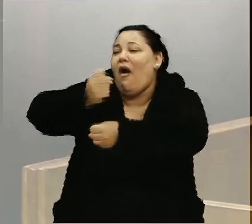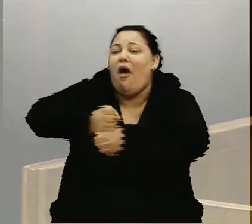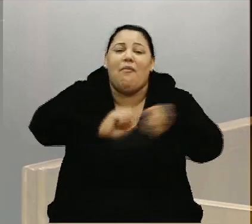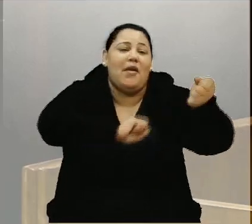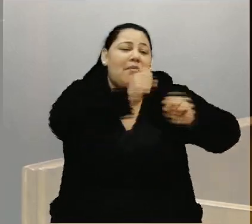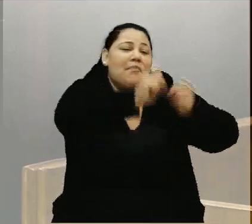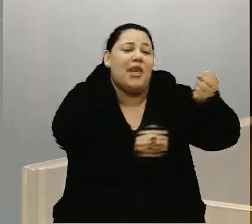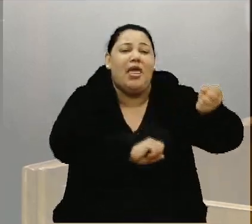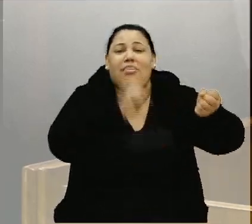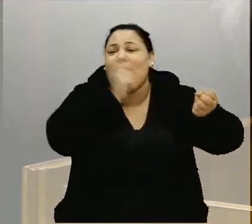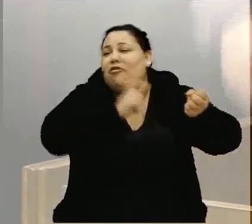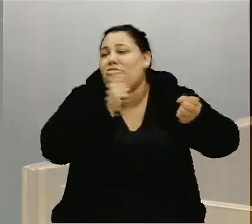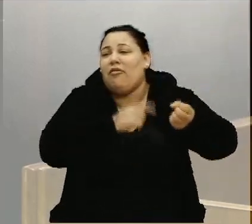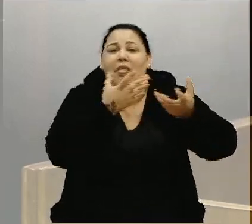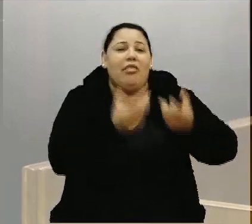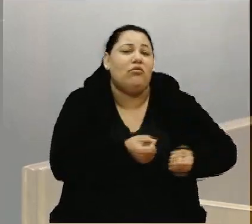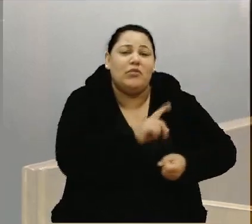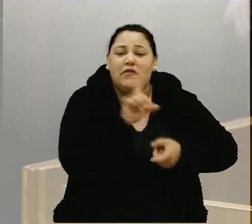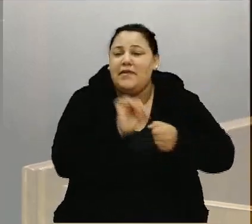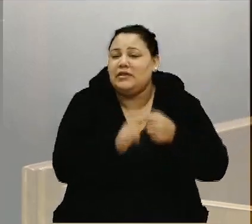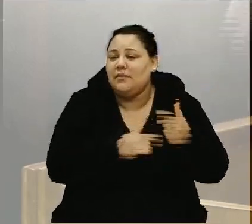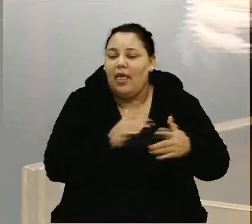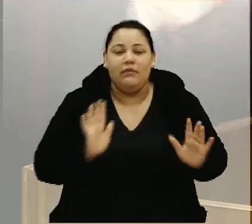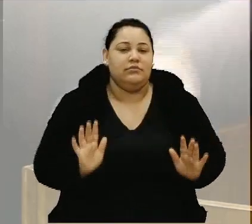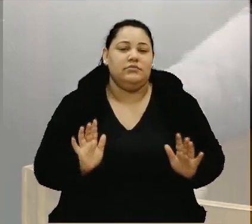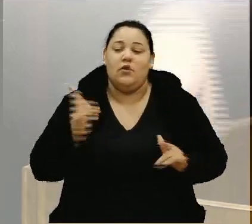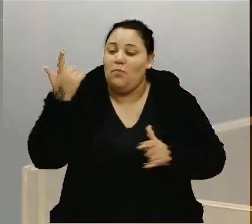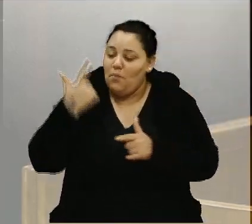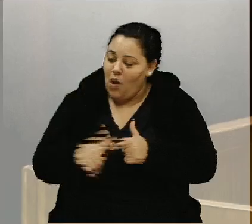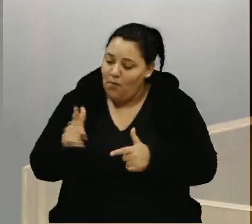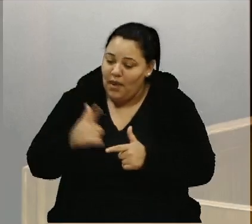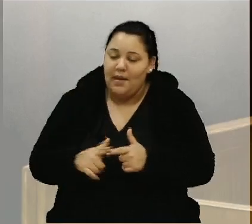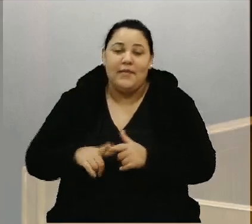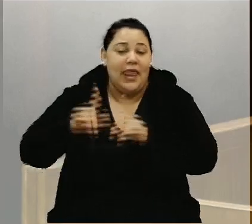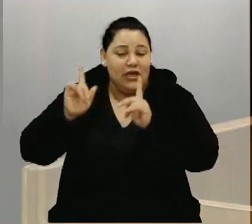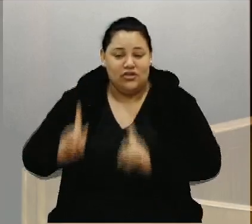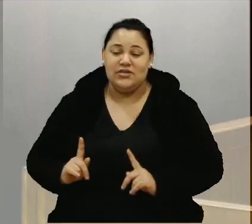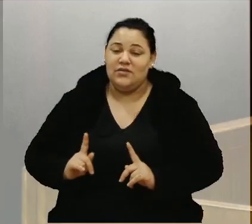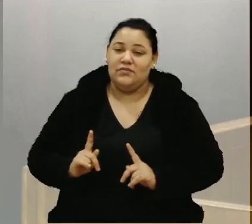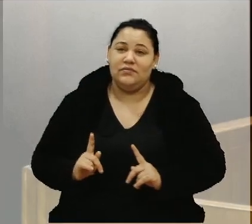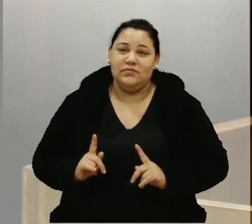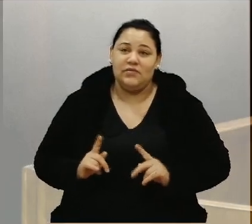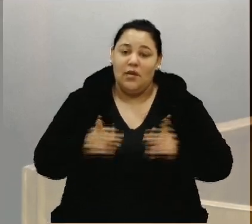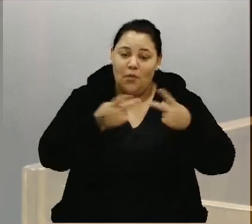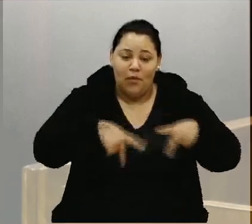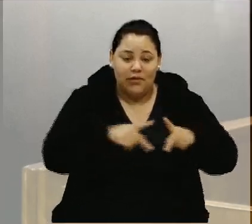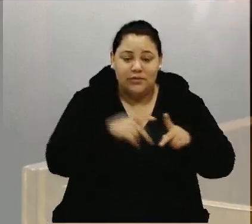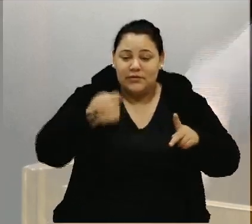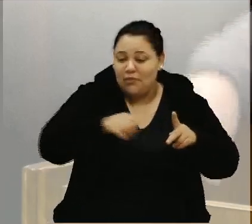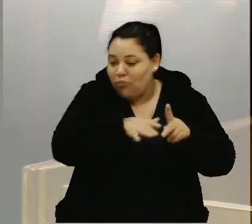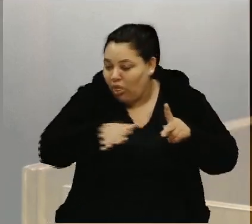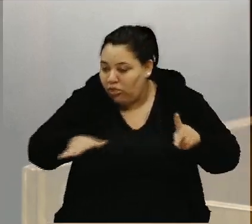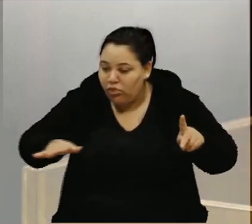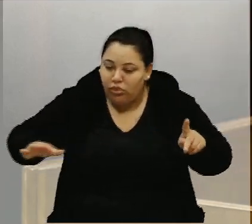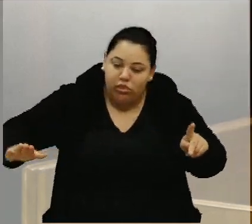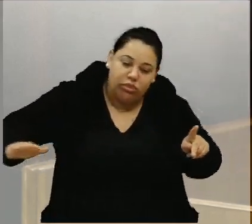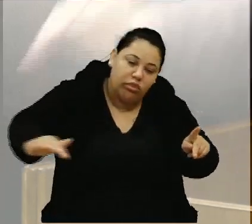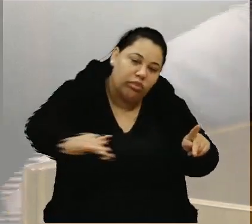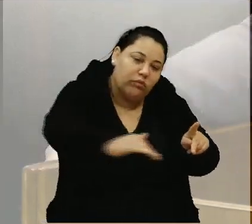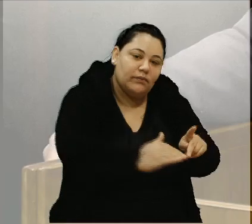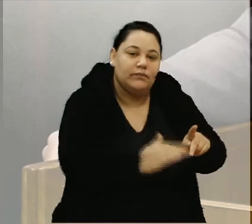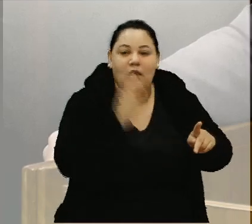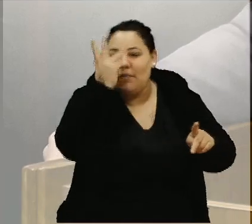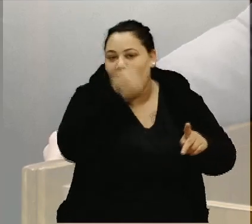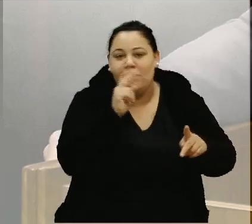são picareta, que assumem e não faz. O problema está lá. E o povo tem que dar uma volta enorme pelo Bela Vista ou